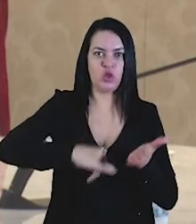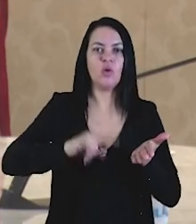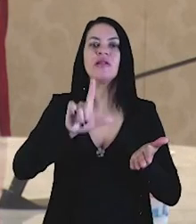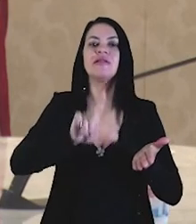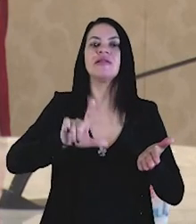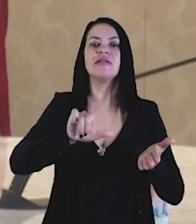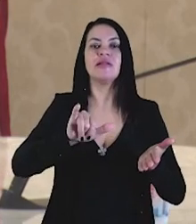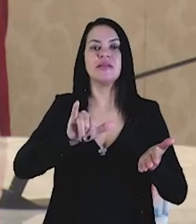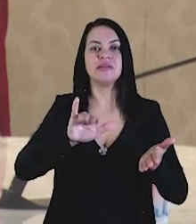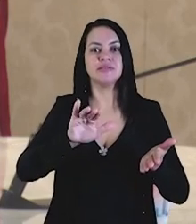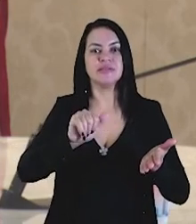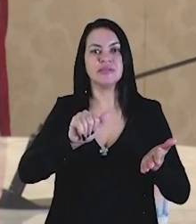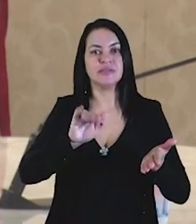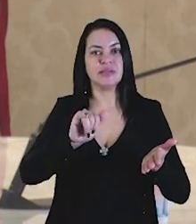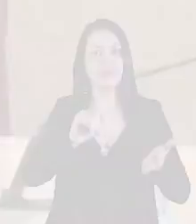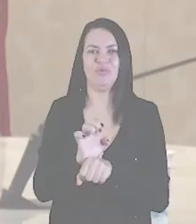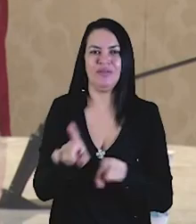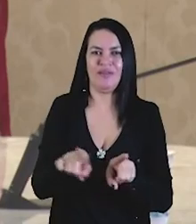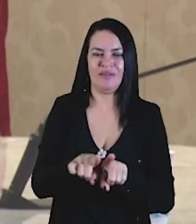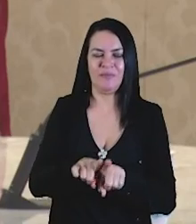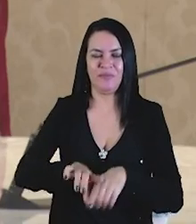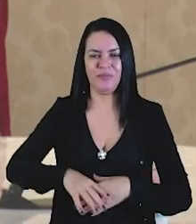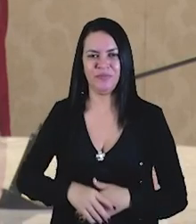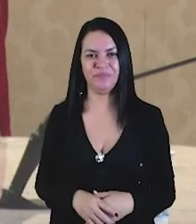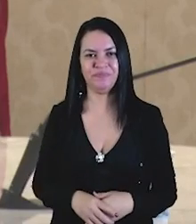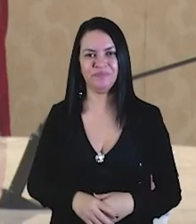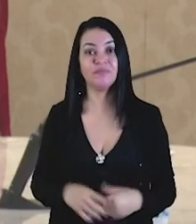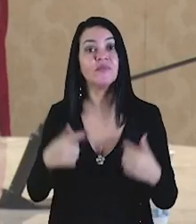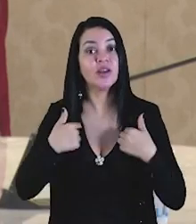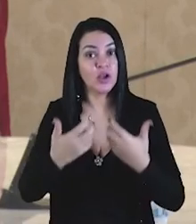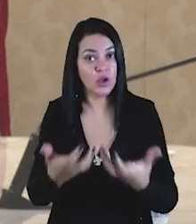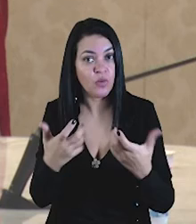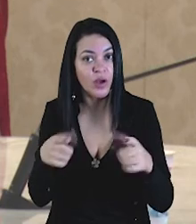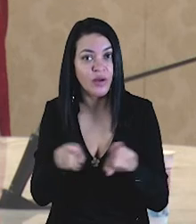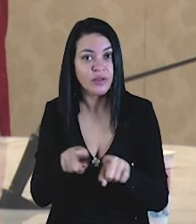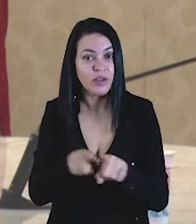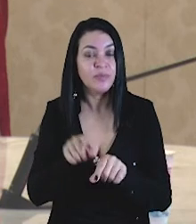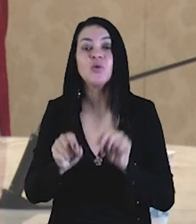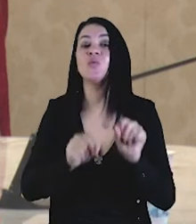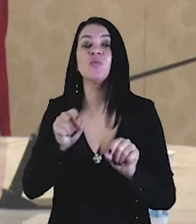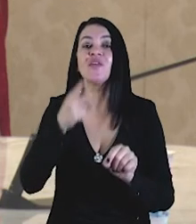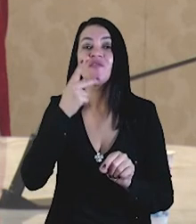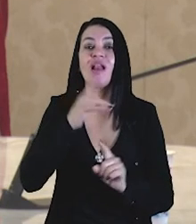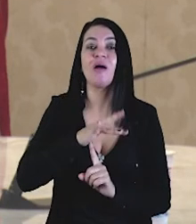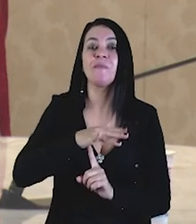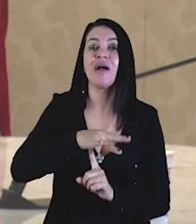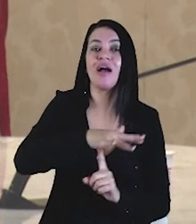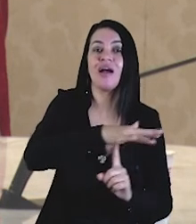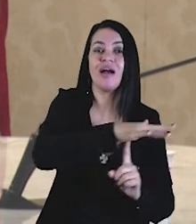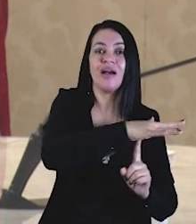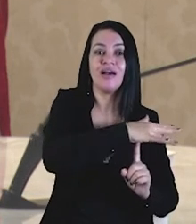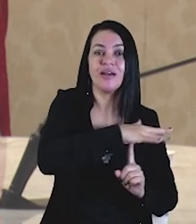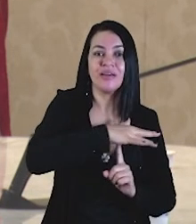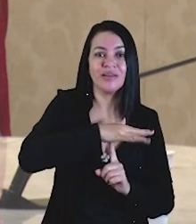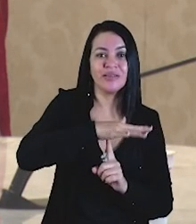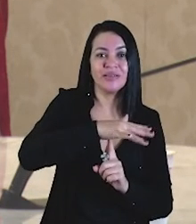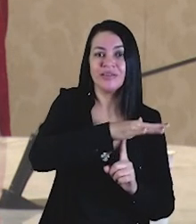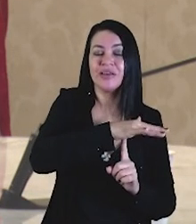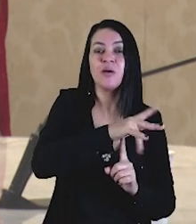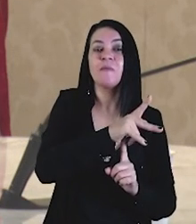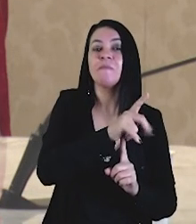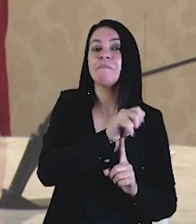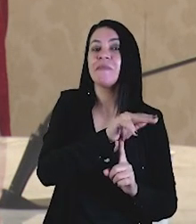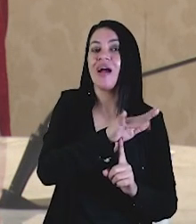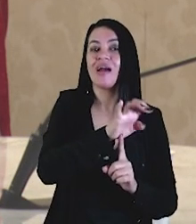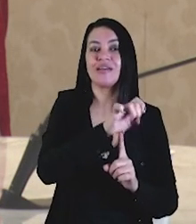começa nos próximos meses em ritmo acelerado quero também mencionar o parque a praça a obras